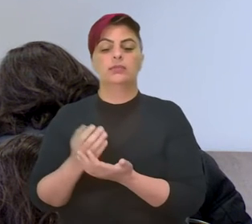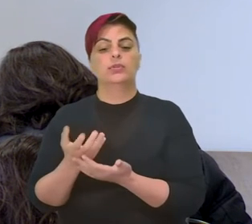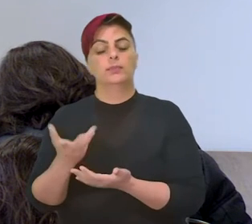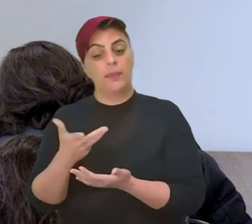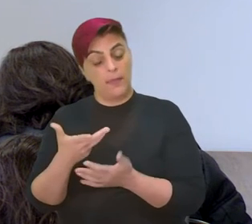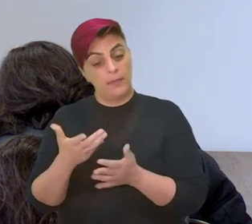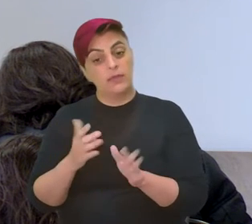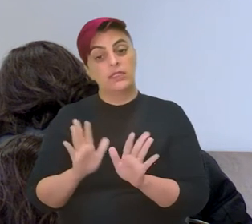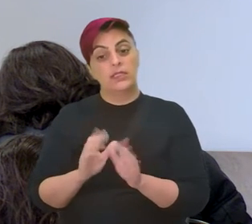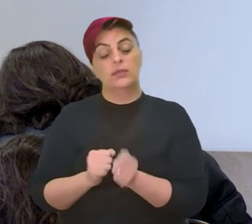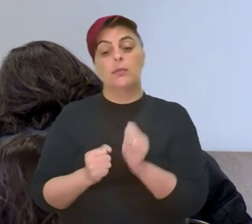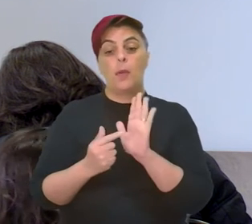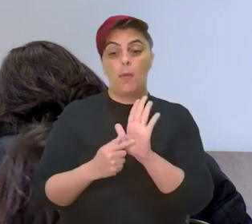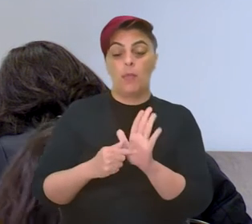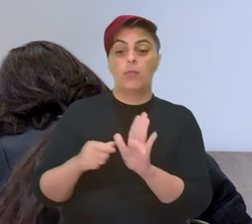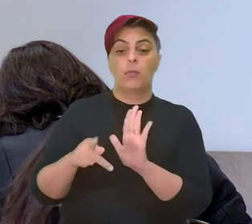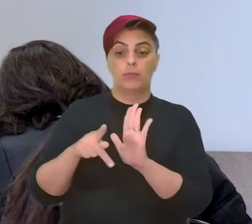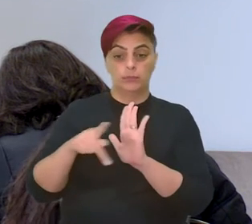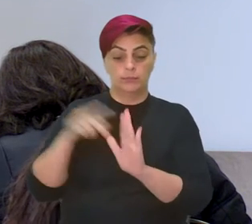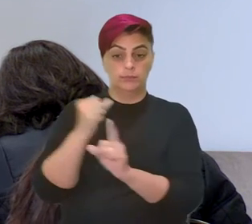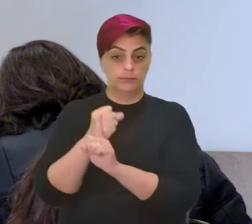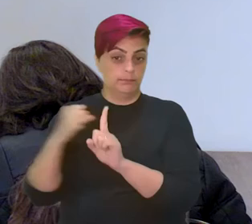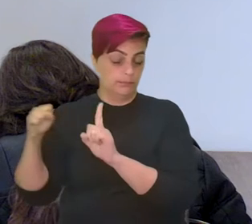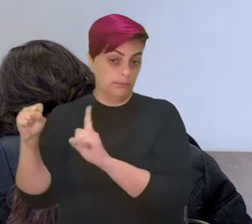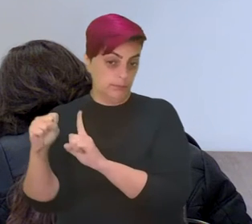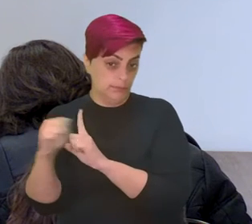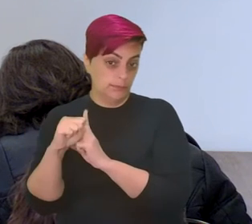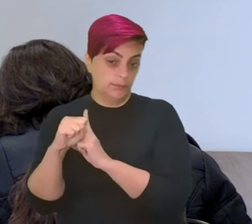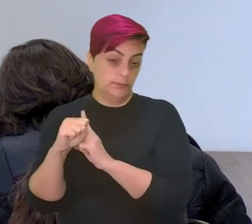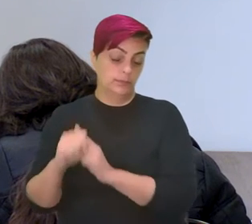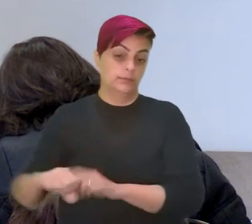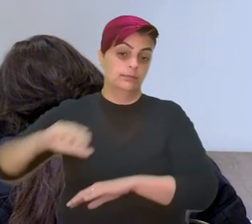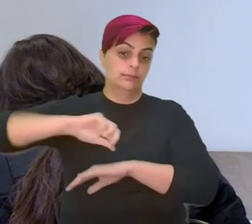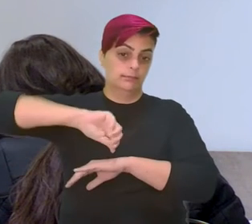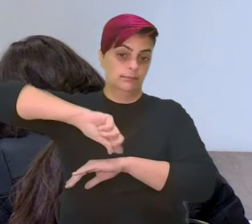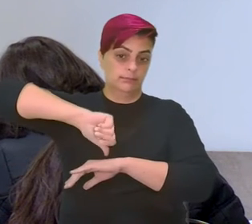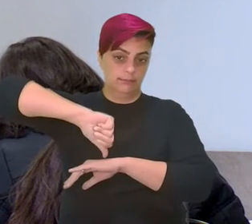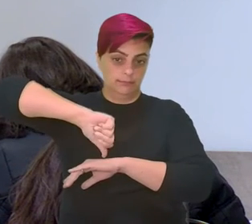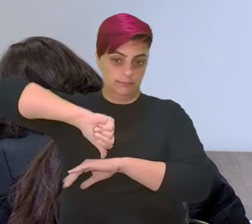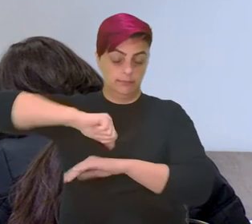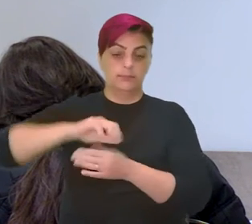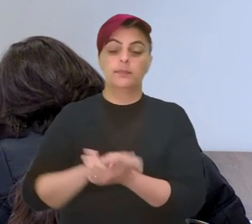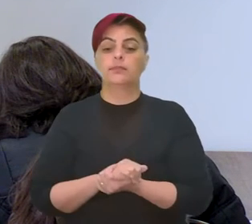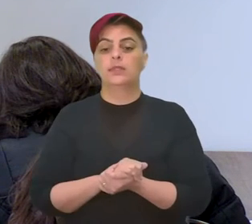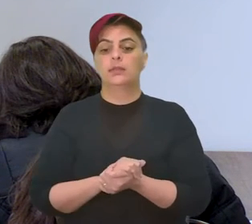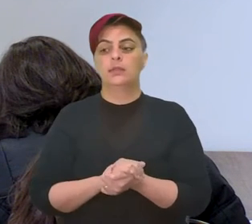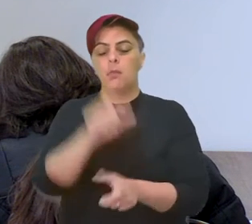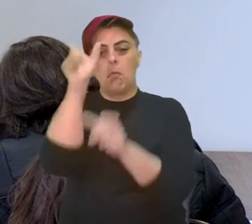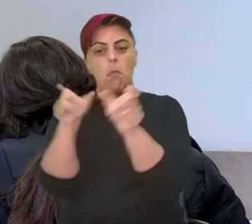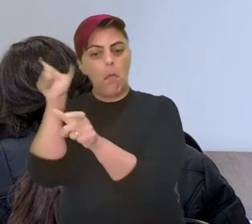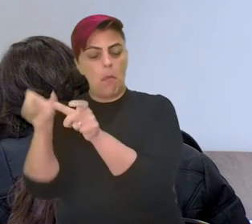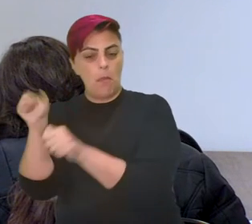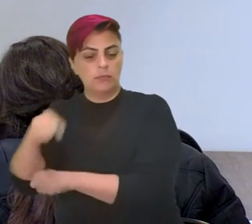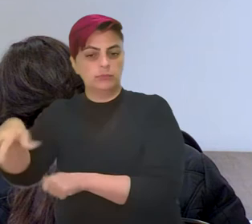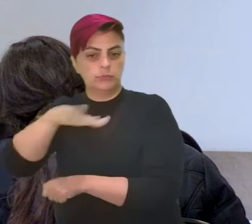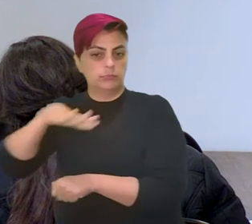de diferentes contextos da própria sociedade ocidental capitalista com o Estado. Antropólogas e antropólogos têm ocupado os